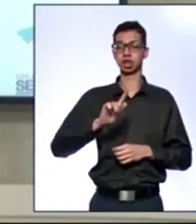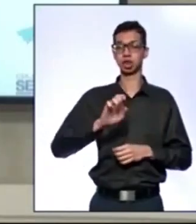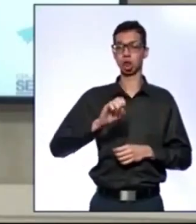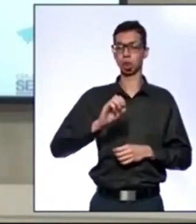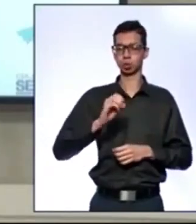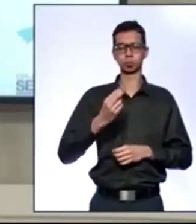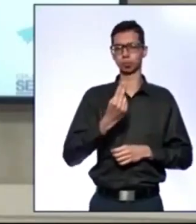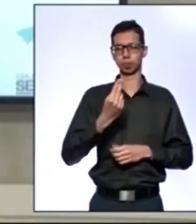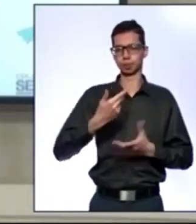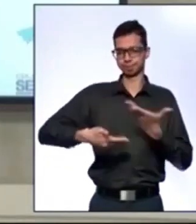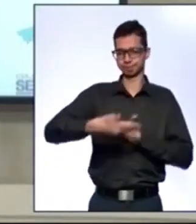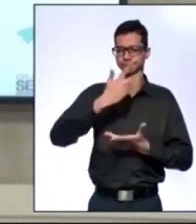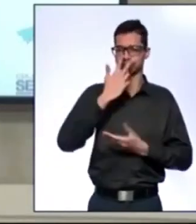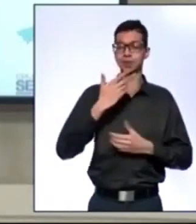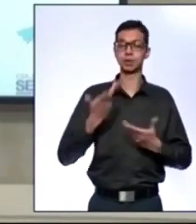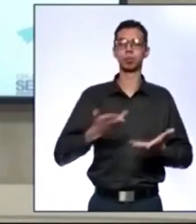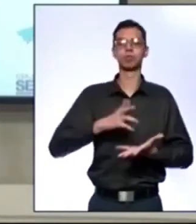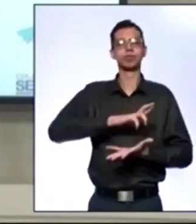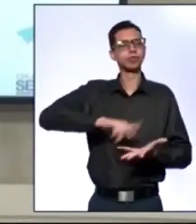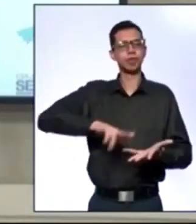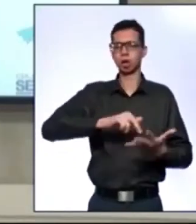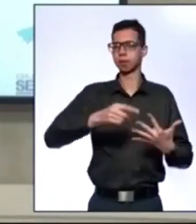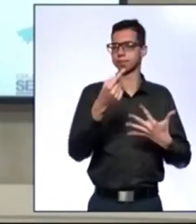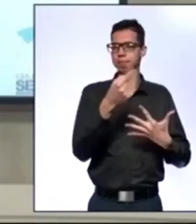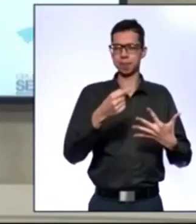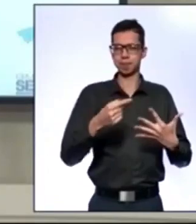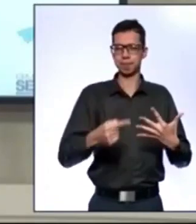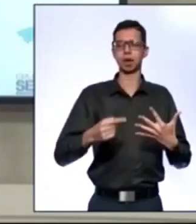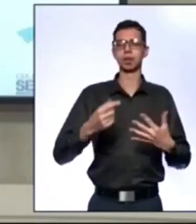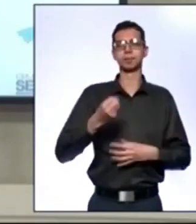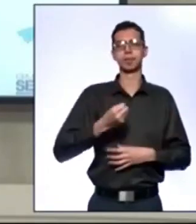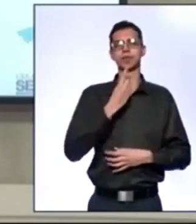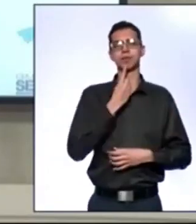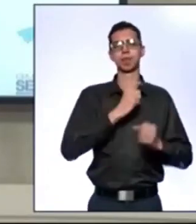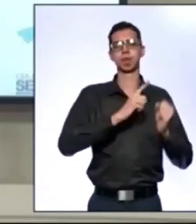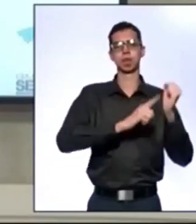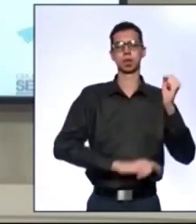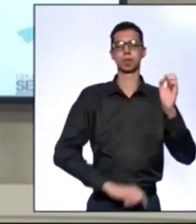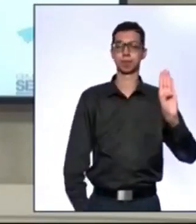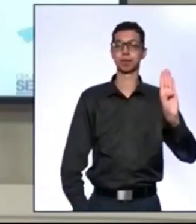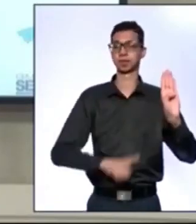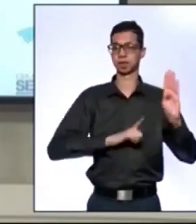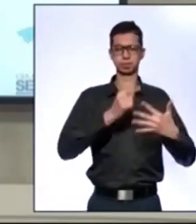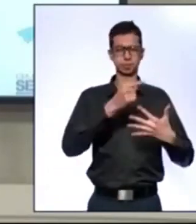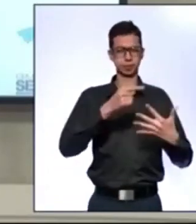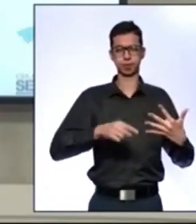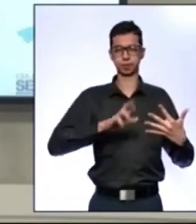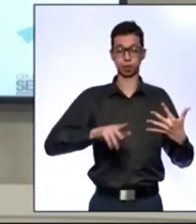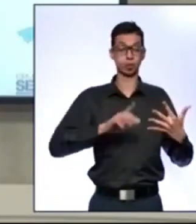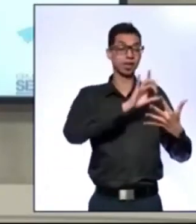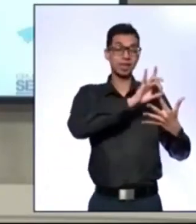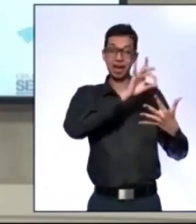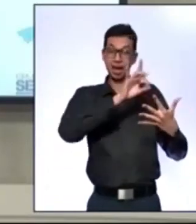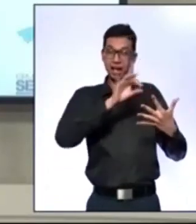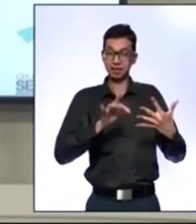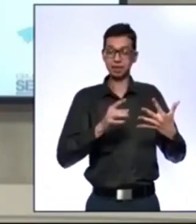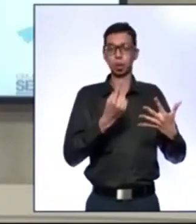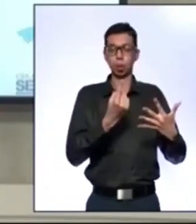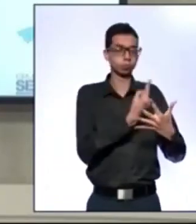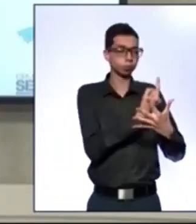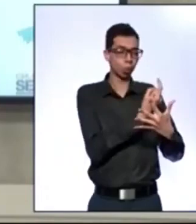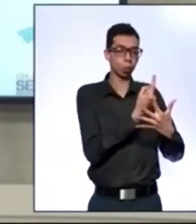de linfócito B. Diferentes tipos. Cada qual produz um único tipo de anticorpo. Você pode